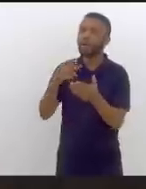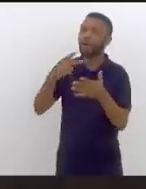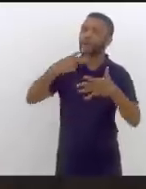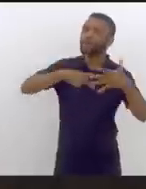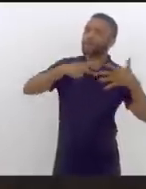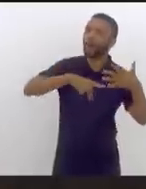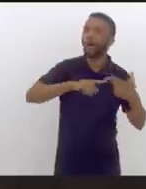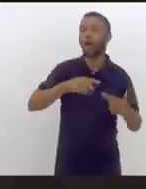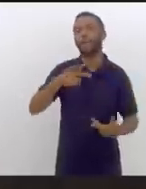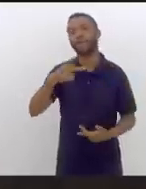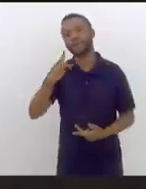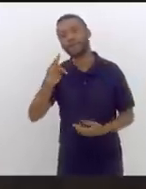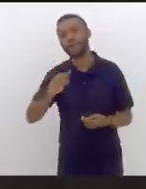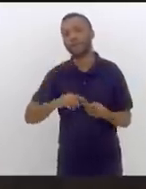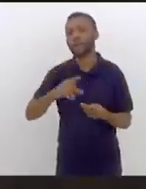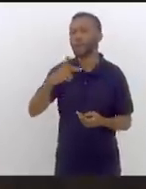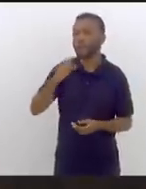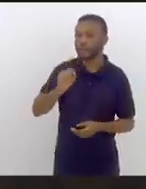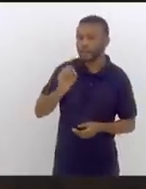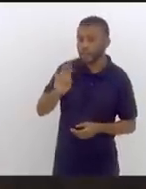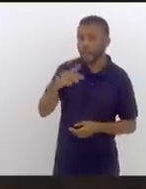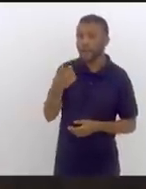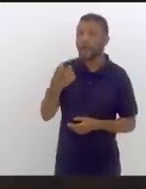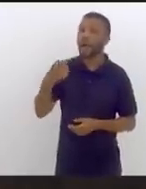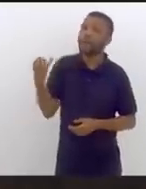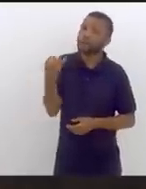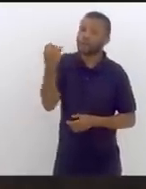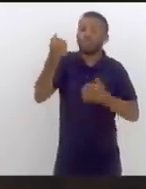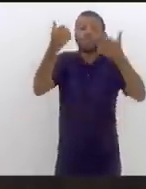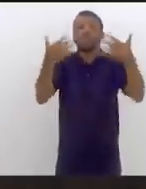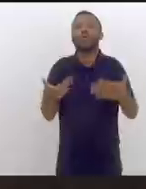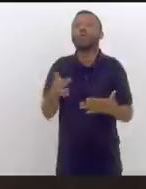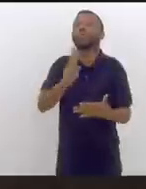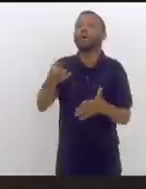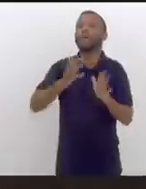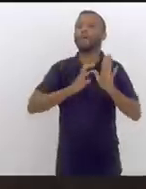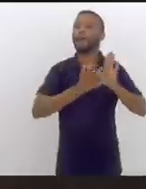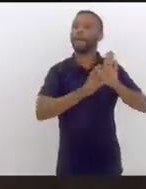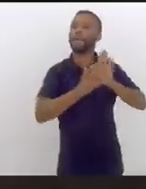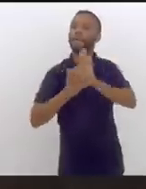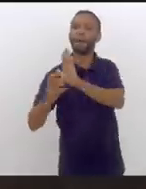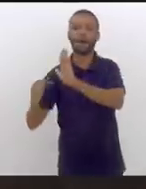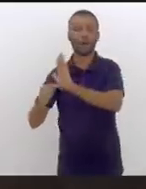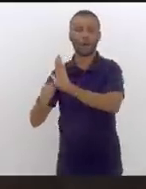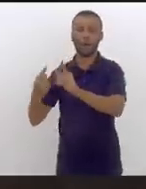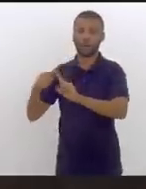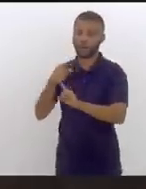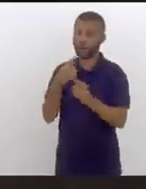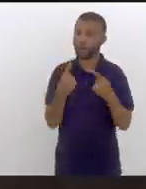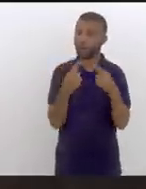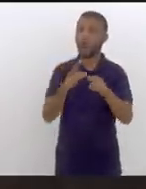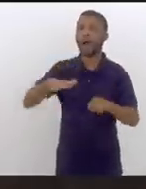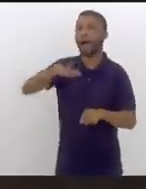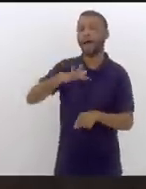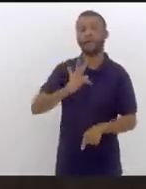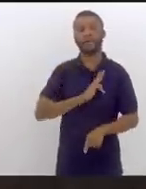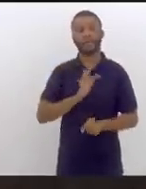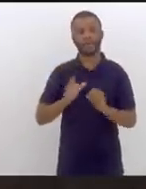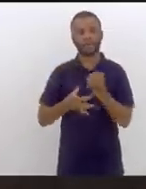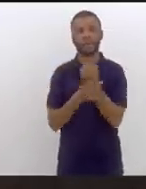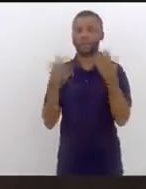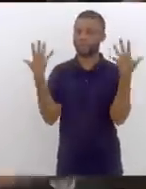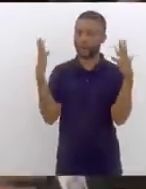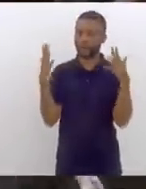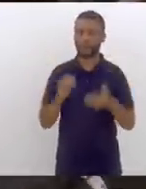PT PSB é preciso que nós falemos o nome dos partidos porque são eles que estão contra a área de segurança pública Parabéns